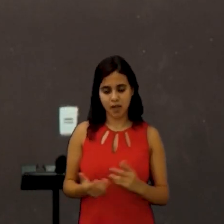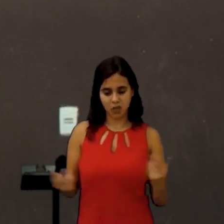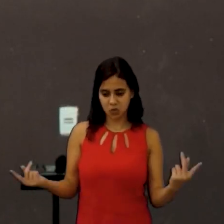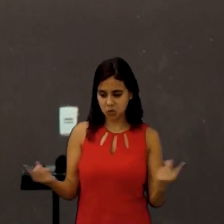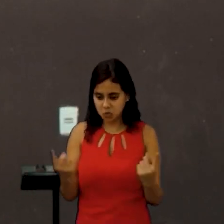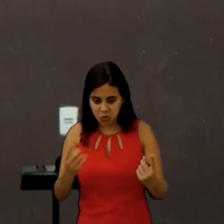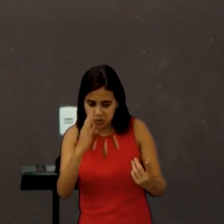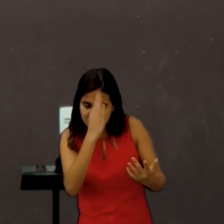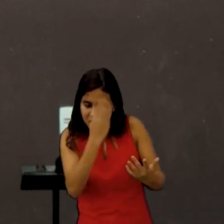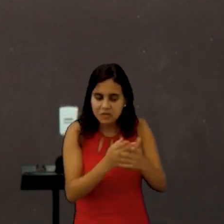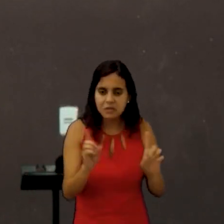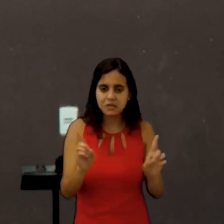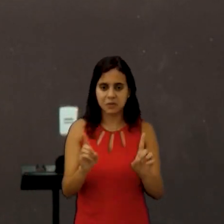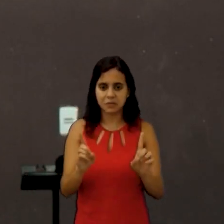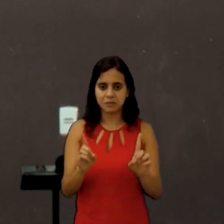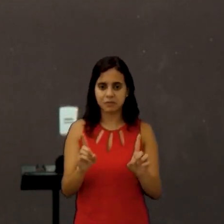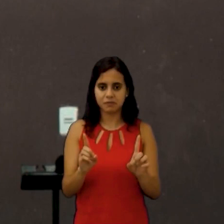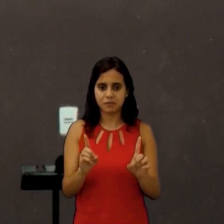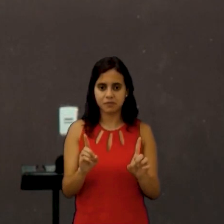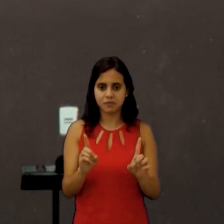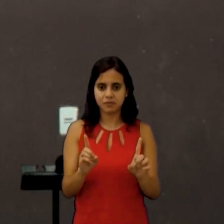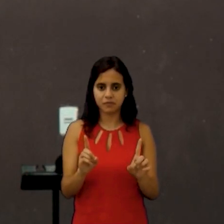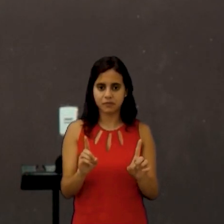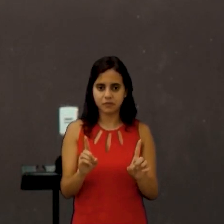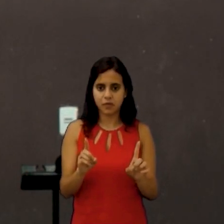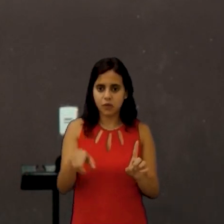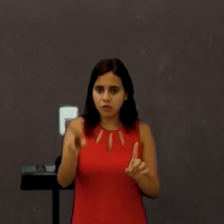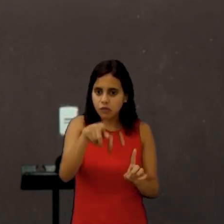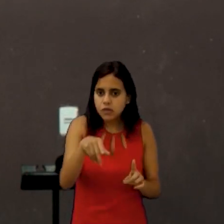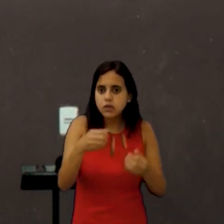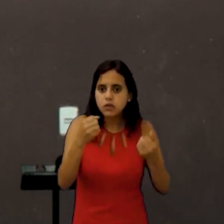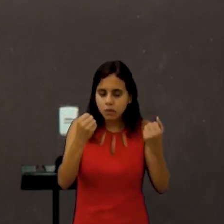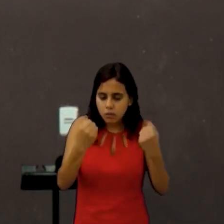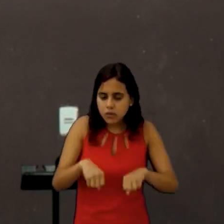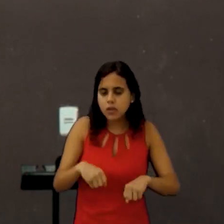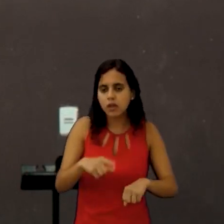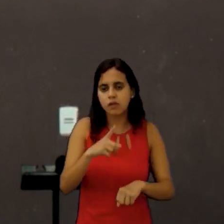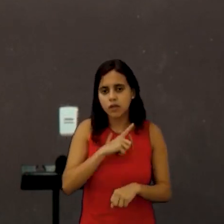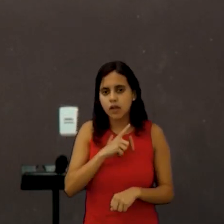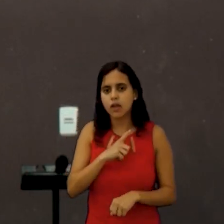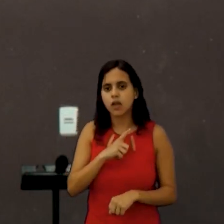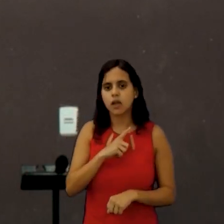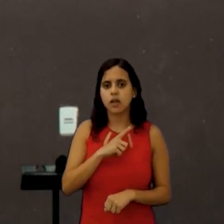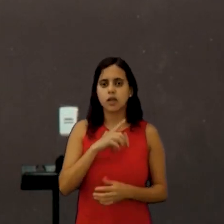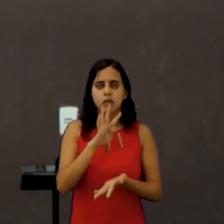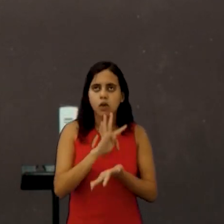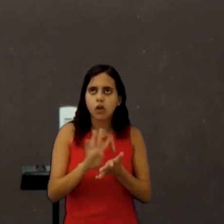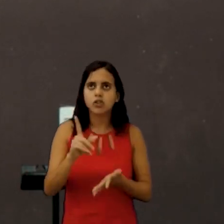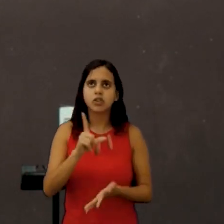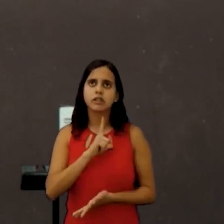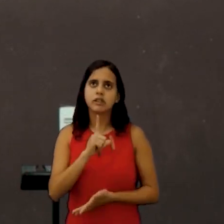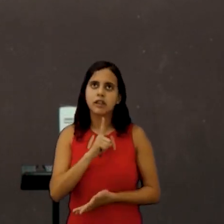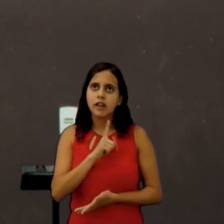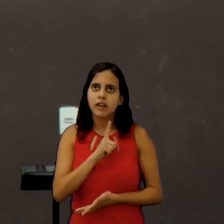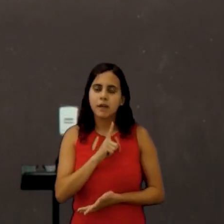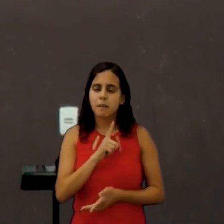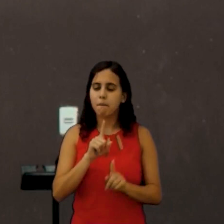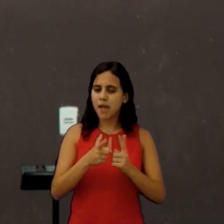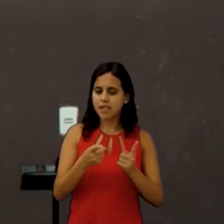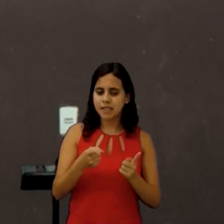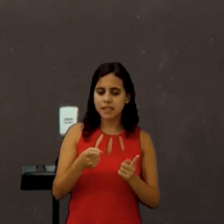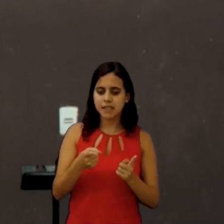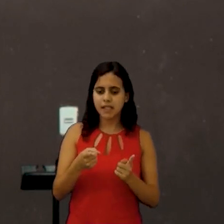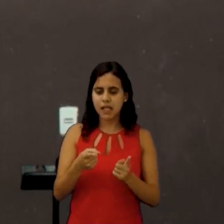nele. Essa é a verdade, irmãos. Você pode ser o cara mais ideológico do mundo, achar... Então não confunda cristianismo